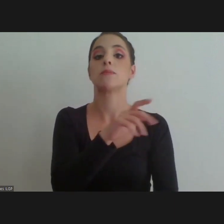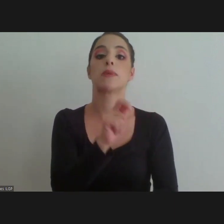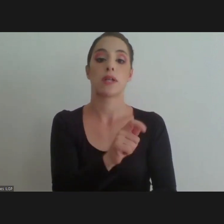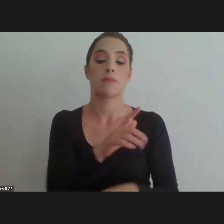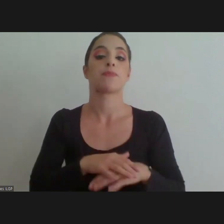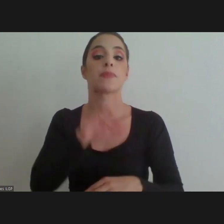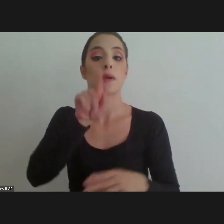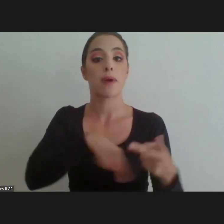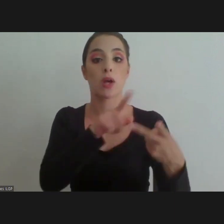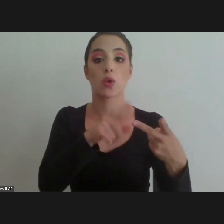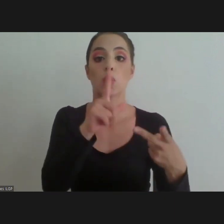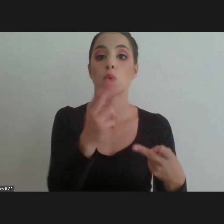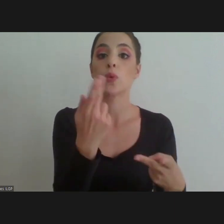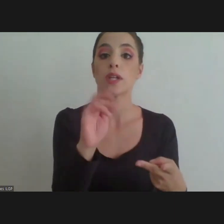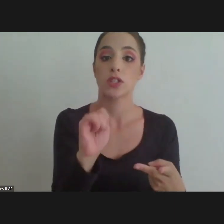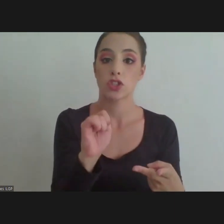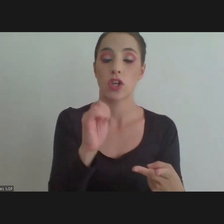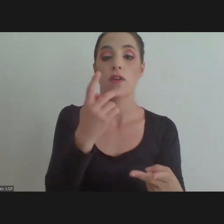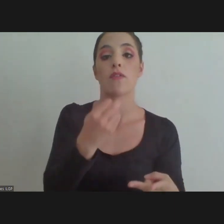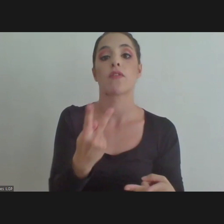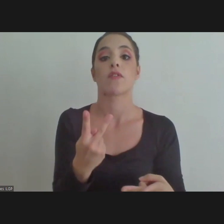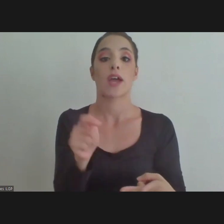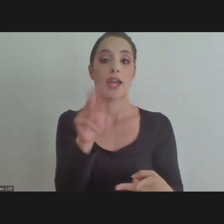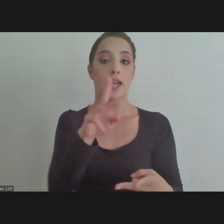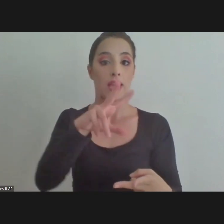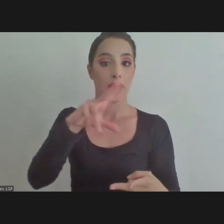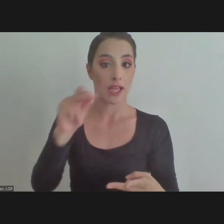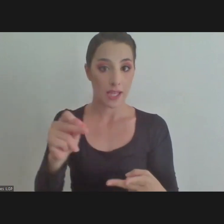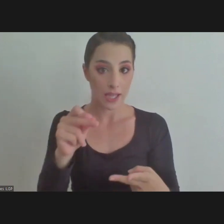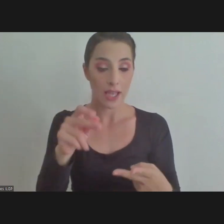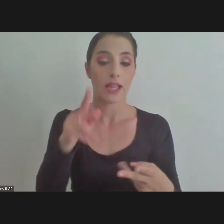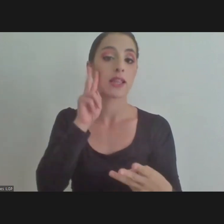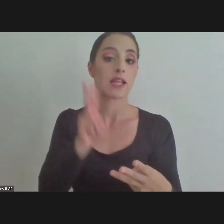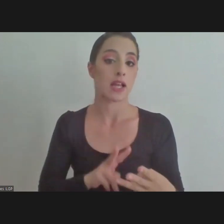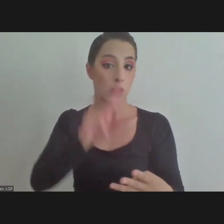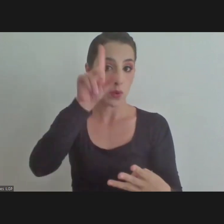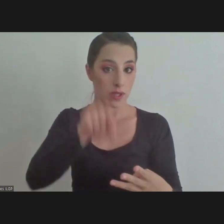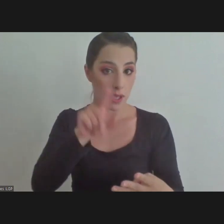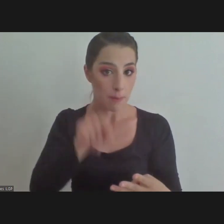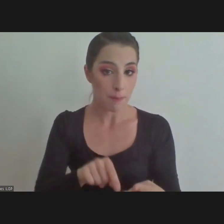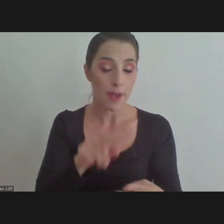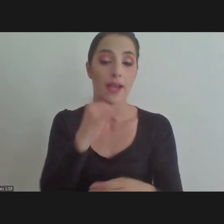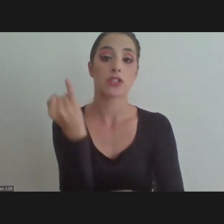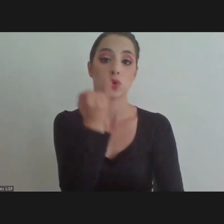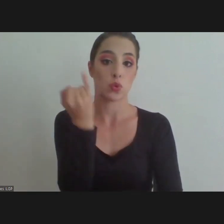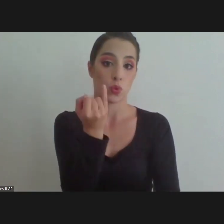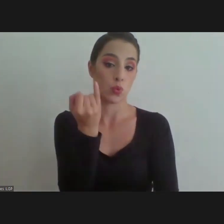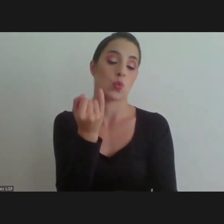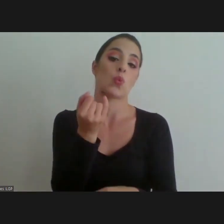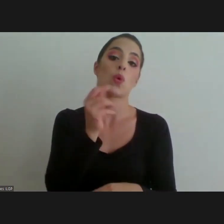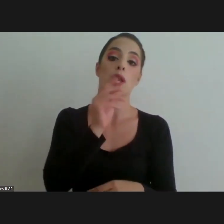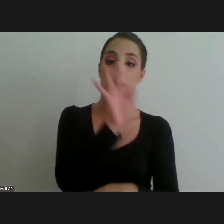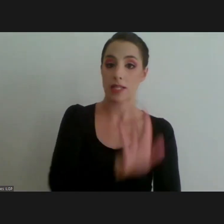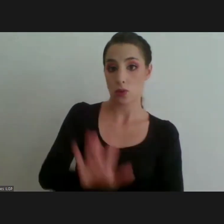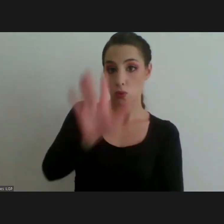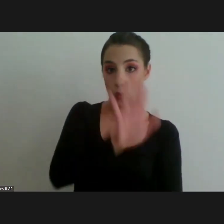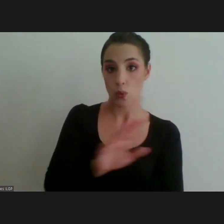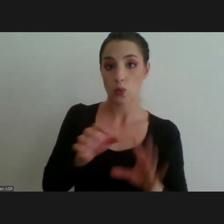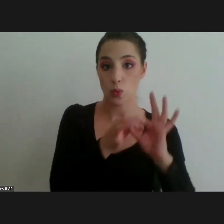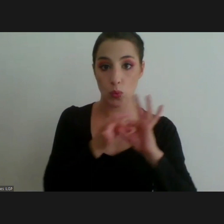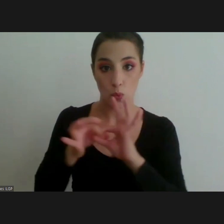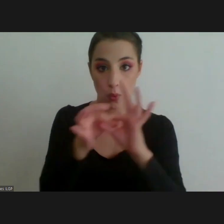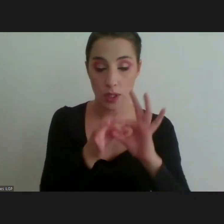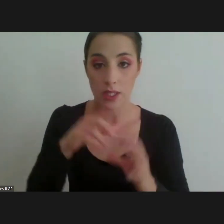Diretor Executivo do Centro CIFIAL, Cascais da Rede Unitar, Instituto das Nações Unidas para a Formação e Pesquisa;